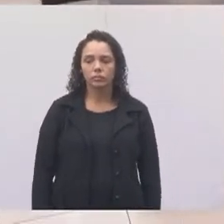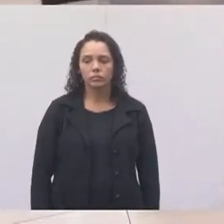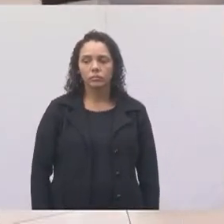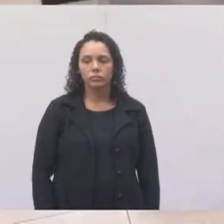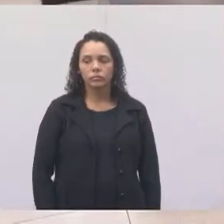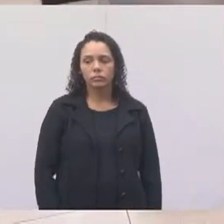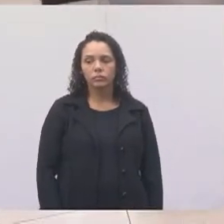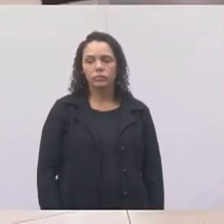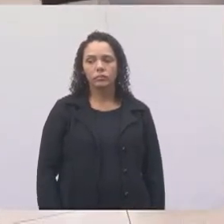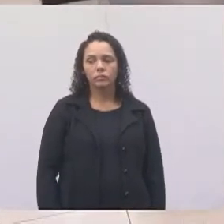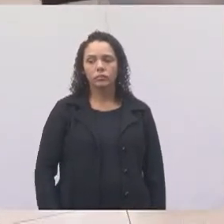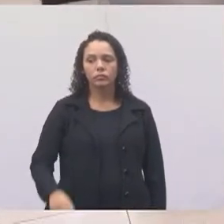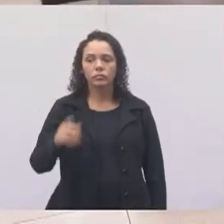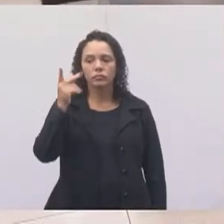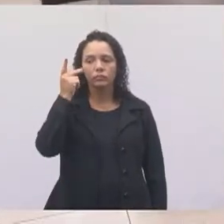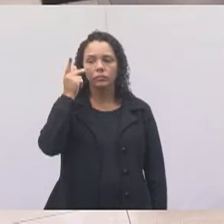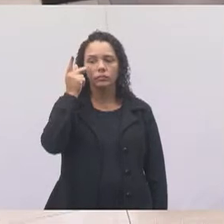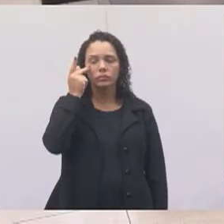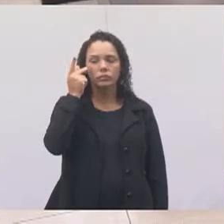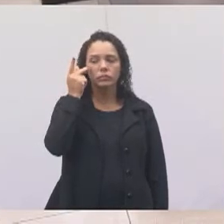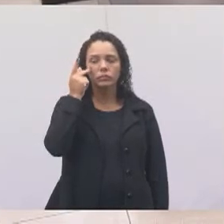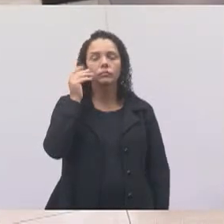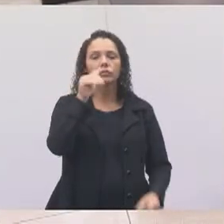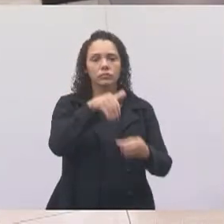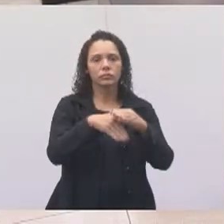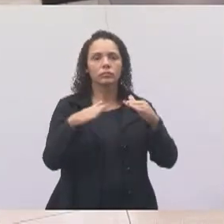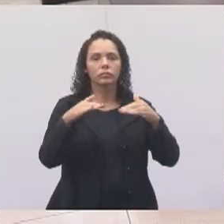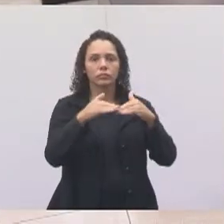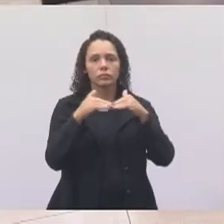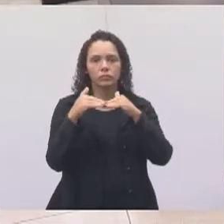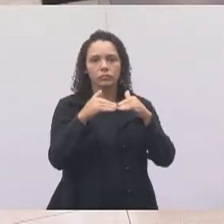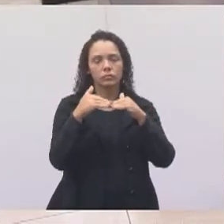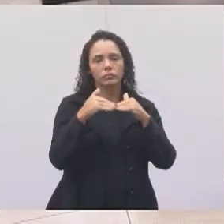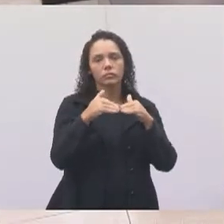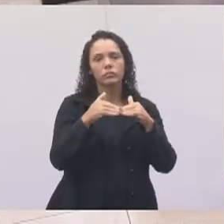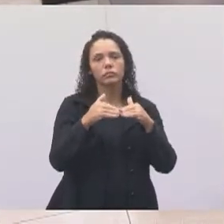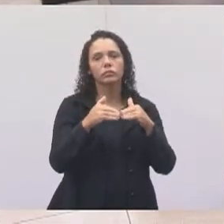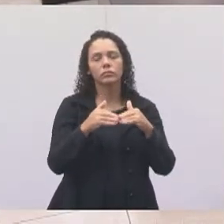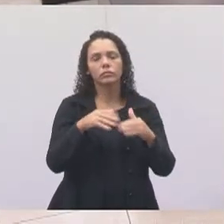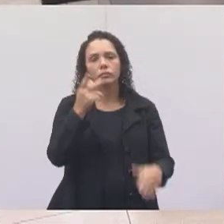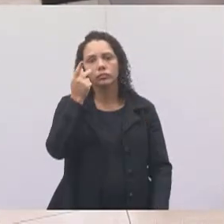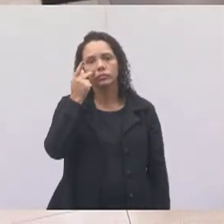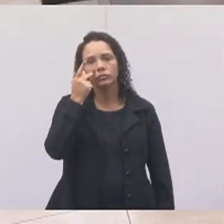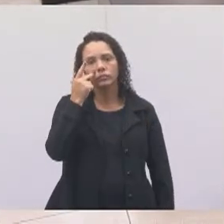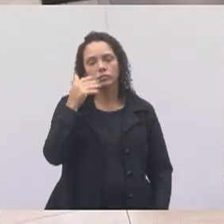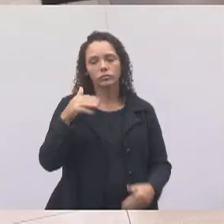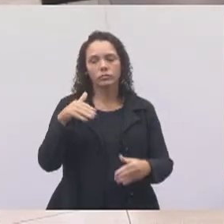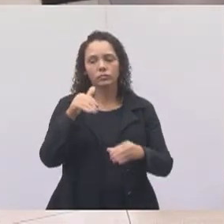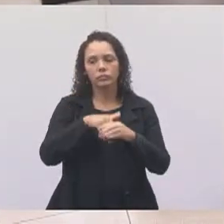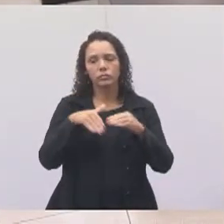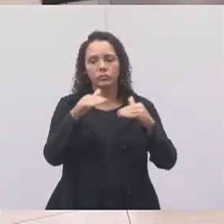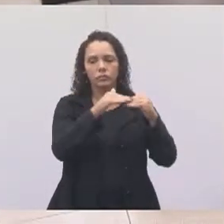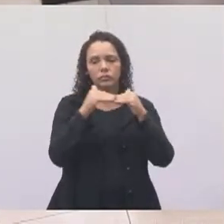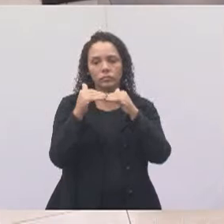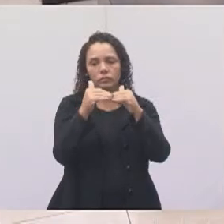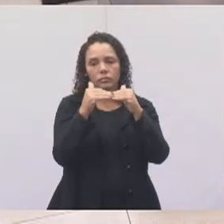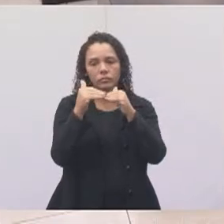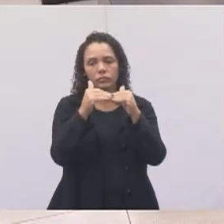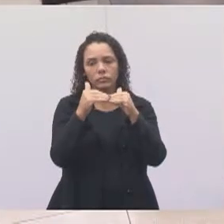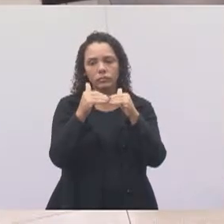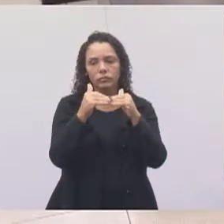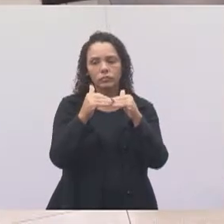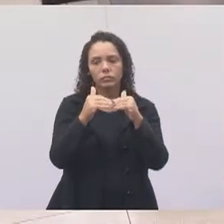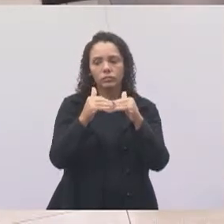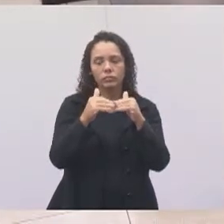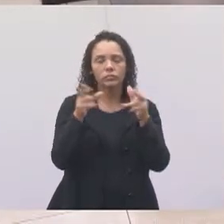Como vota o vereador Paulinho do Esporte? Favorável. Como vota o vereador Paulinho dos Condutores? Favorável. Como